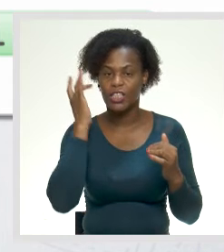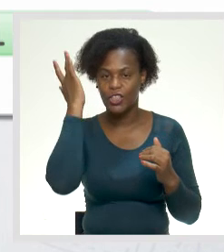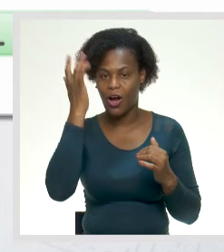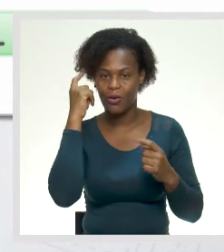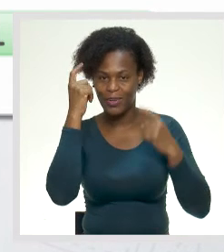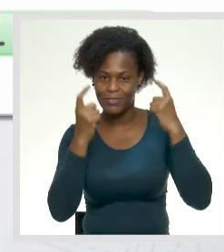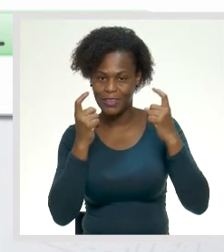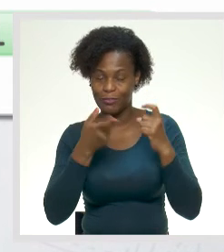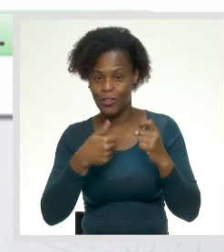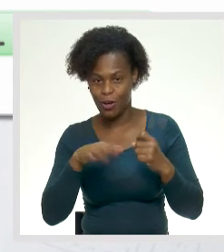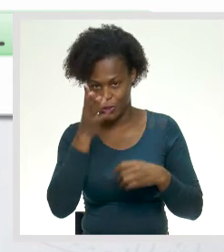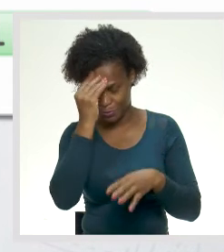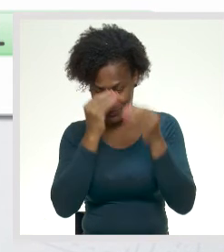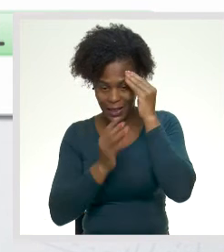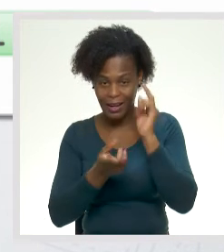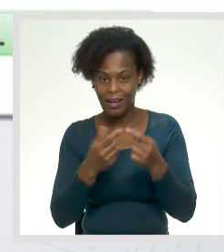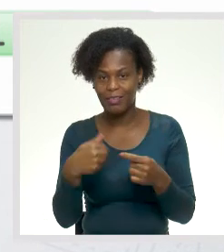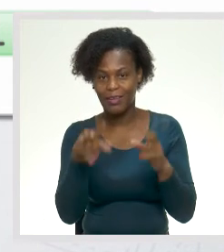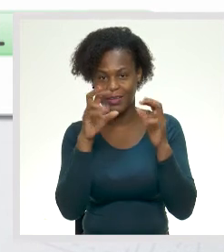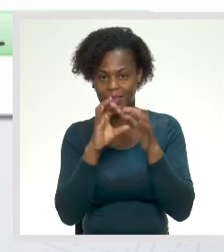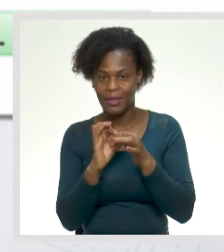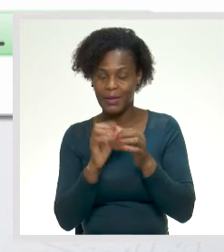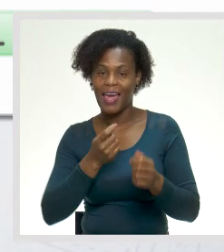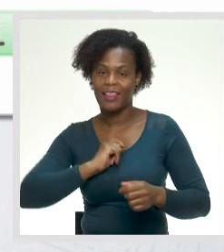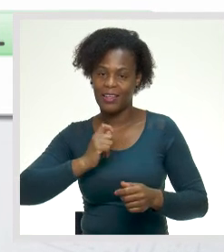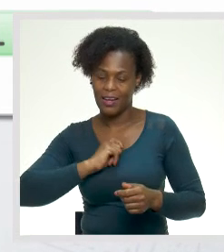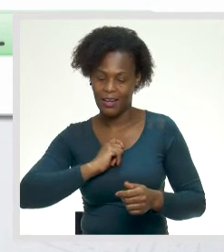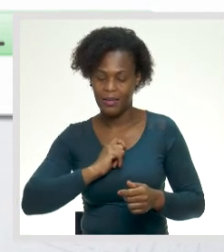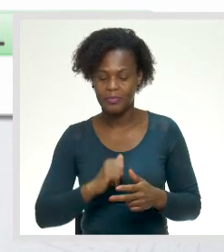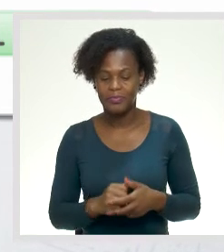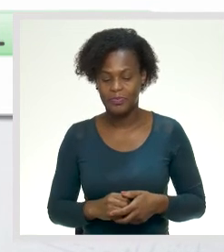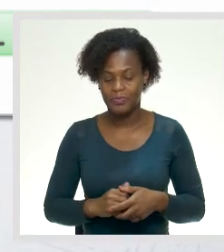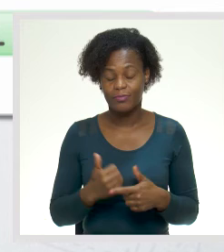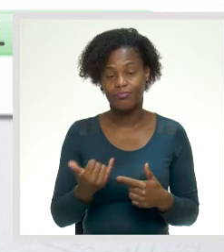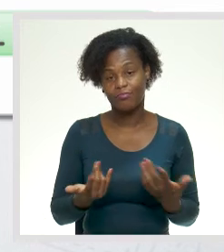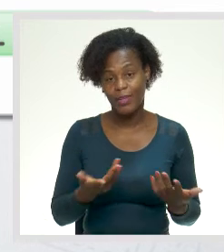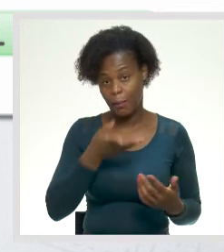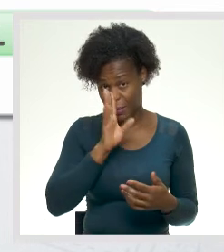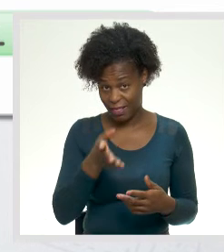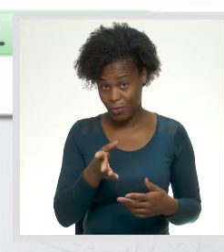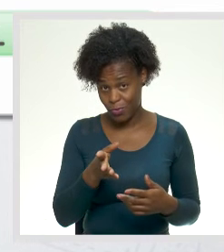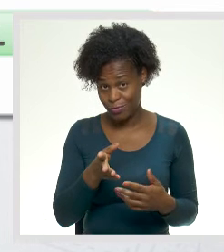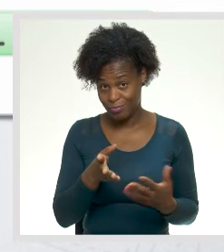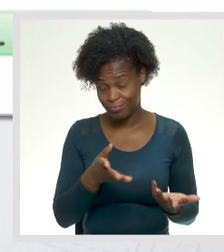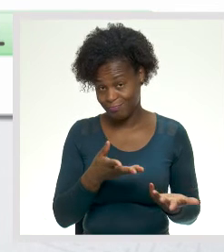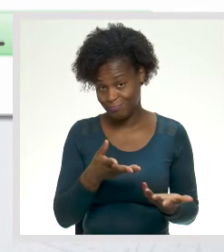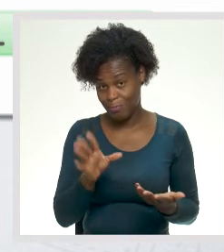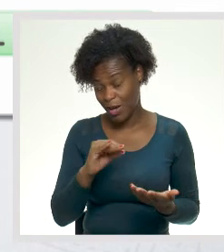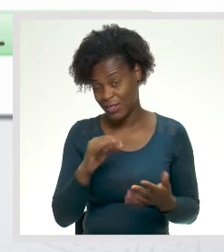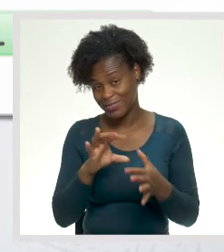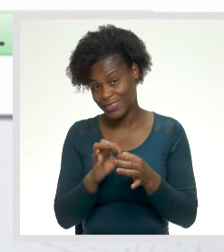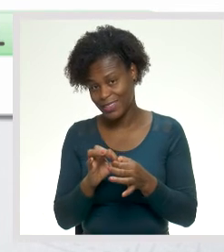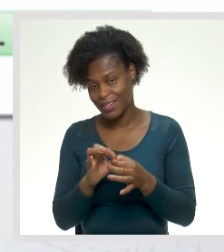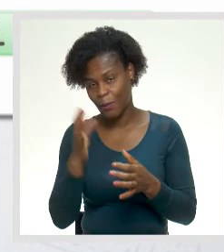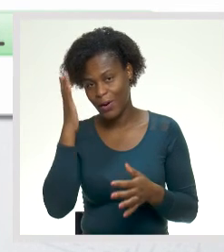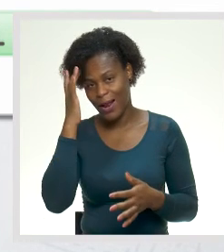reflexivo, nós já aprendemos que tem a ver com a ética. E é prático, tem mais a ver